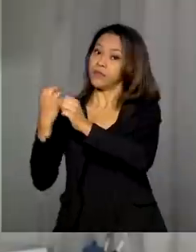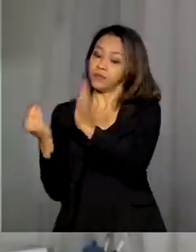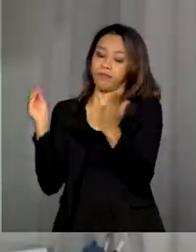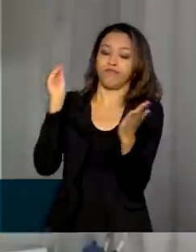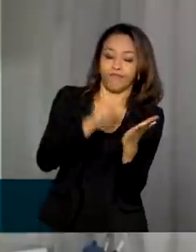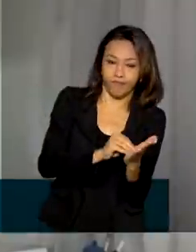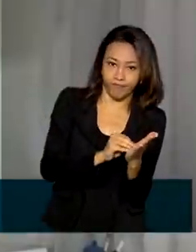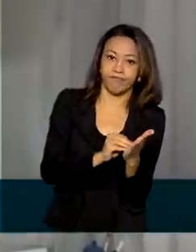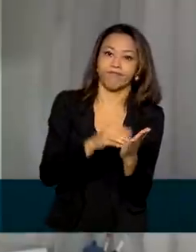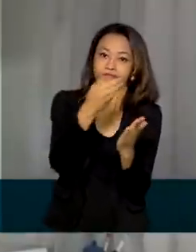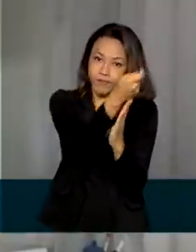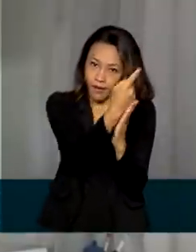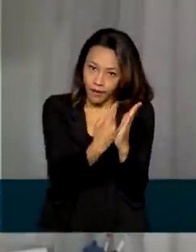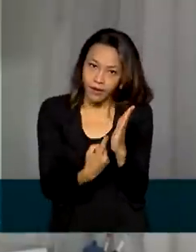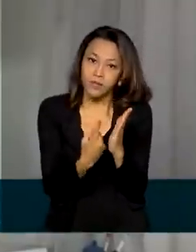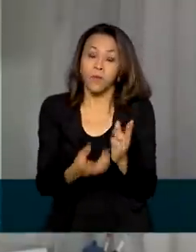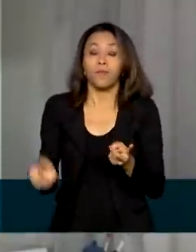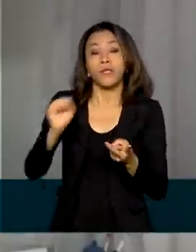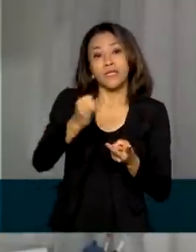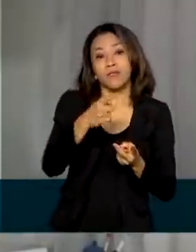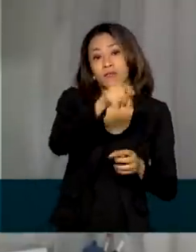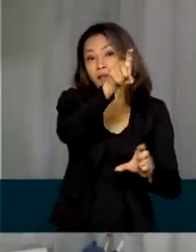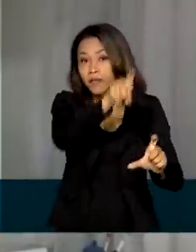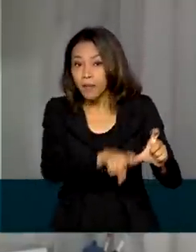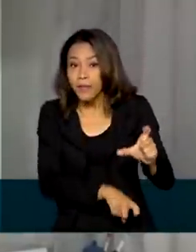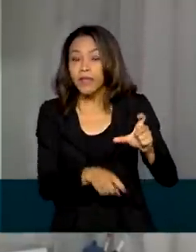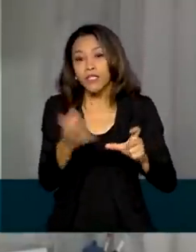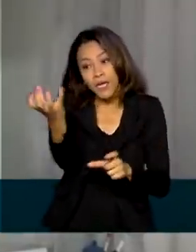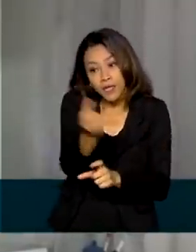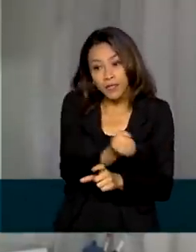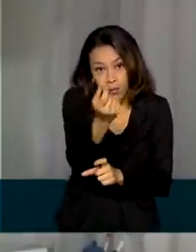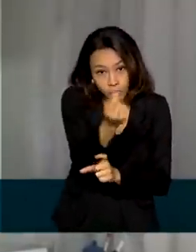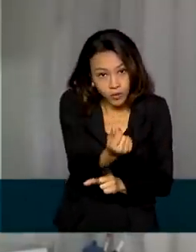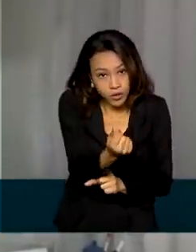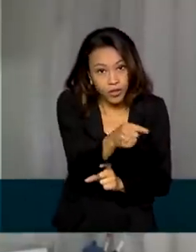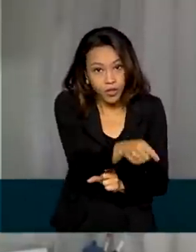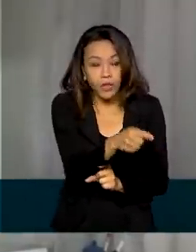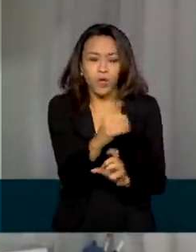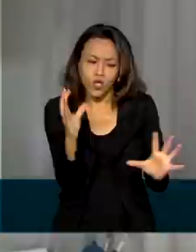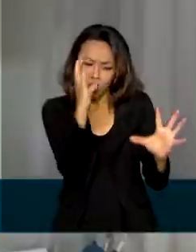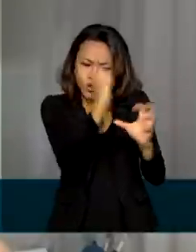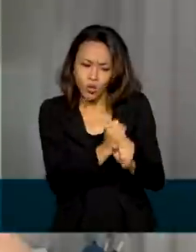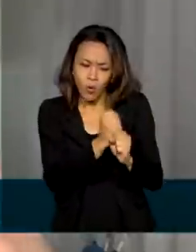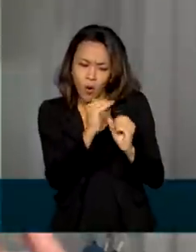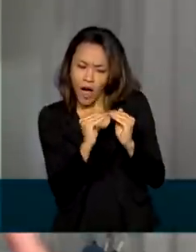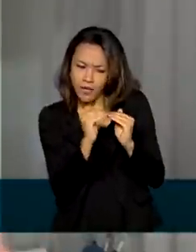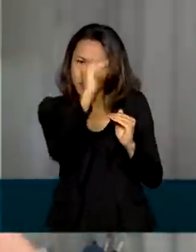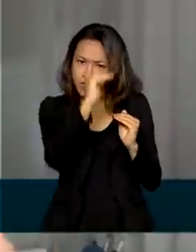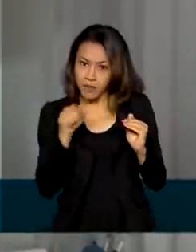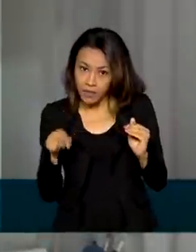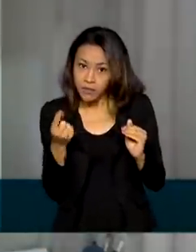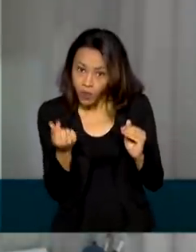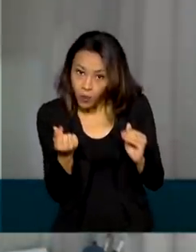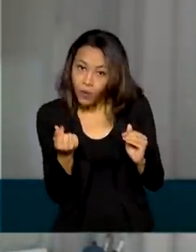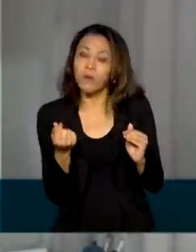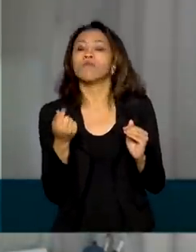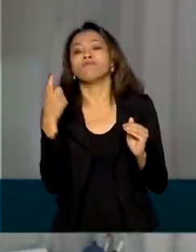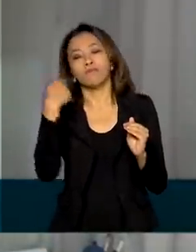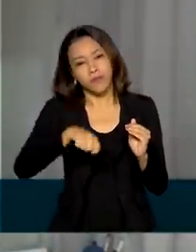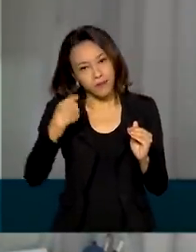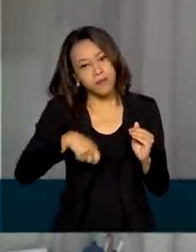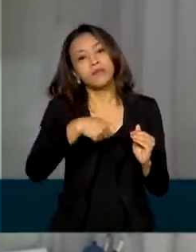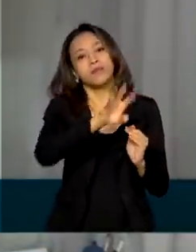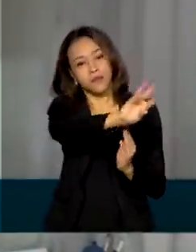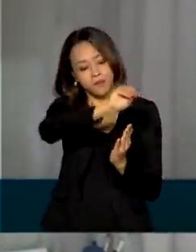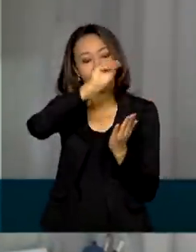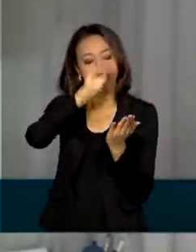se você ou independente recebeu o auxílio emergencial e o rendimento anual ficou acima desse valor o benefício